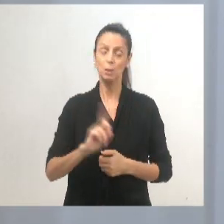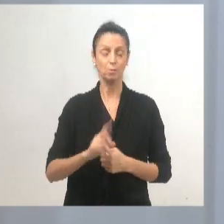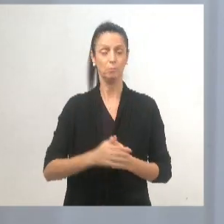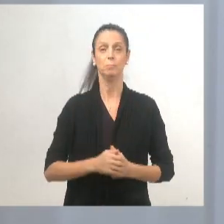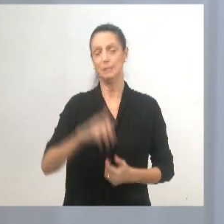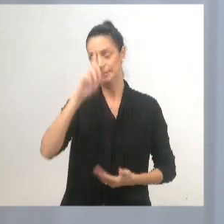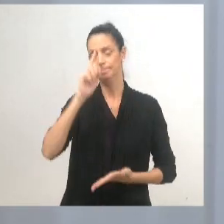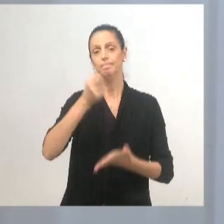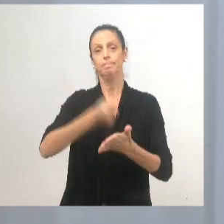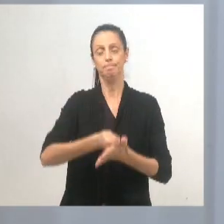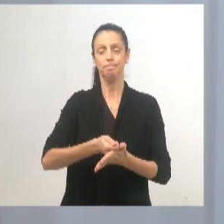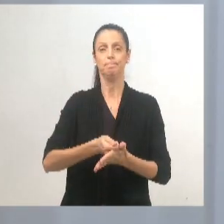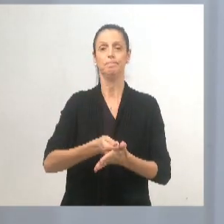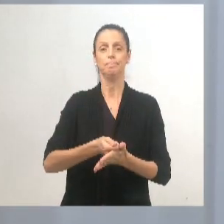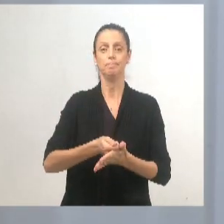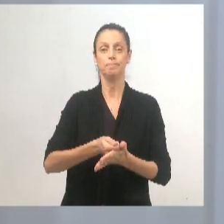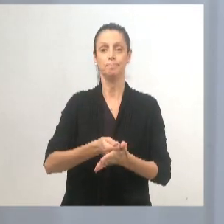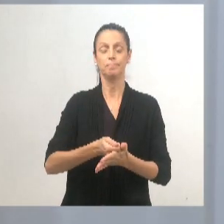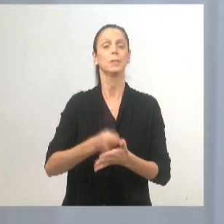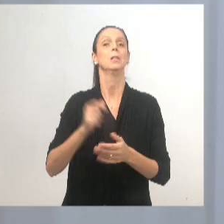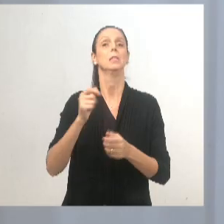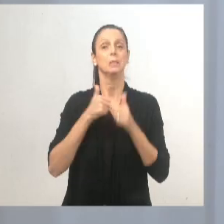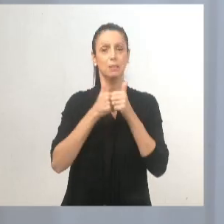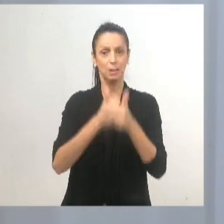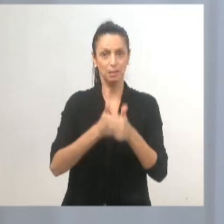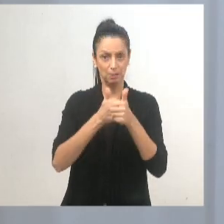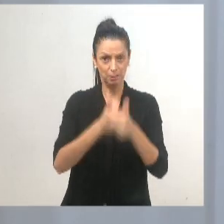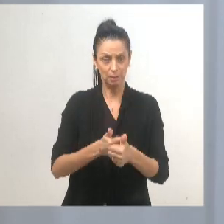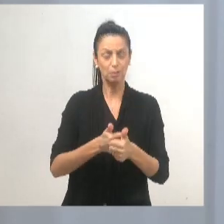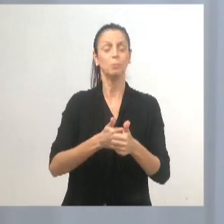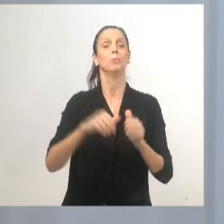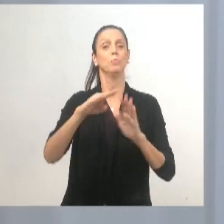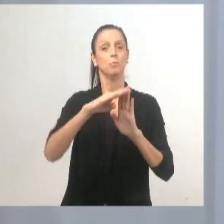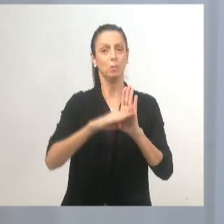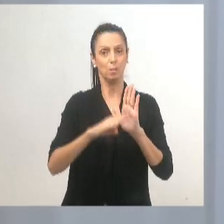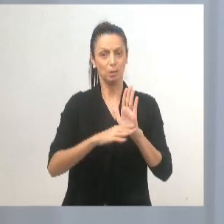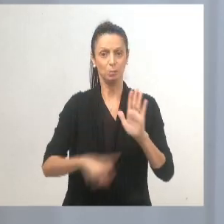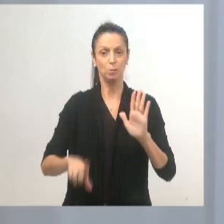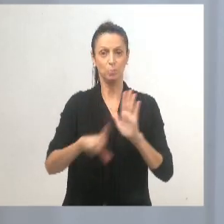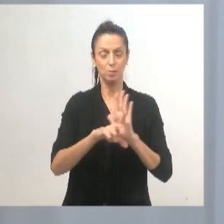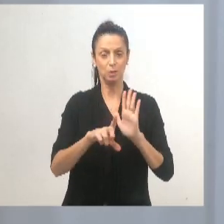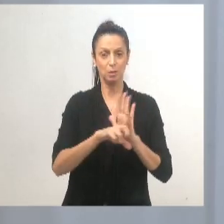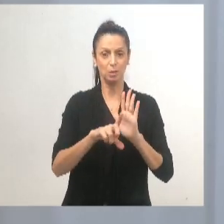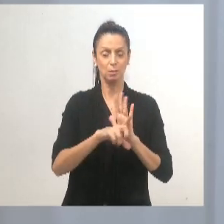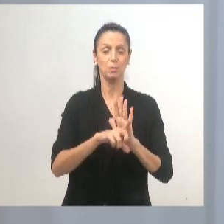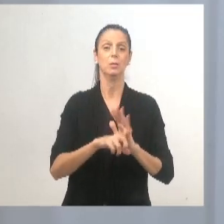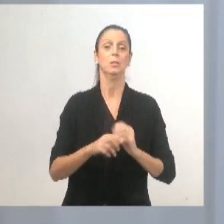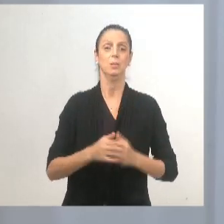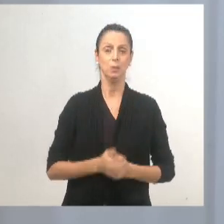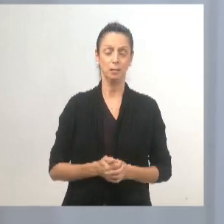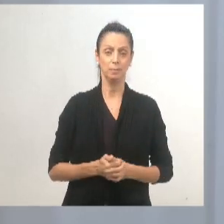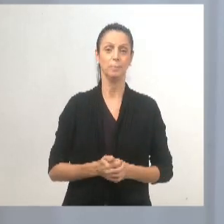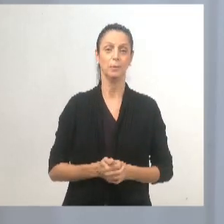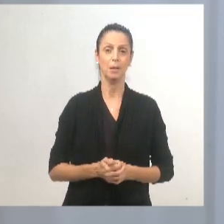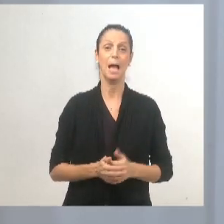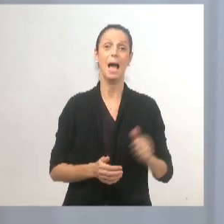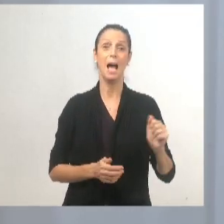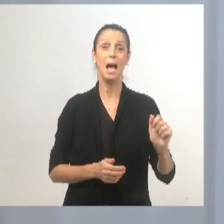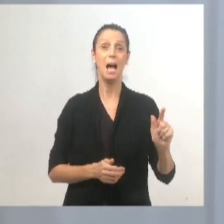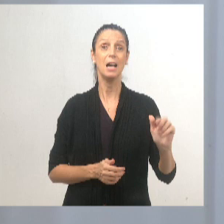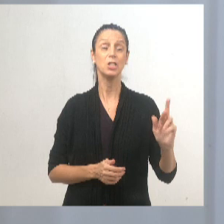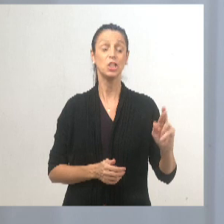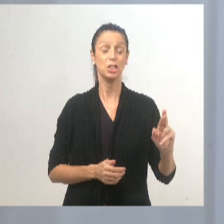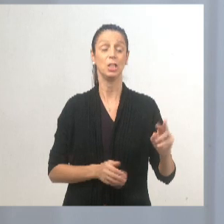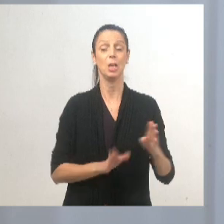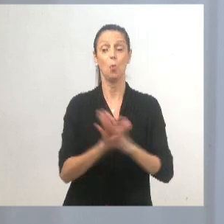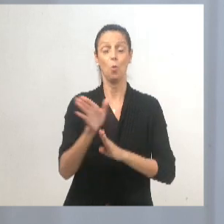a decisão em seguir os trâmites legais técnicos respaldados pelos pareceres da AGI e por